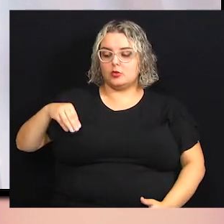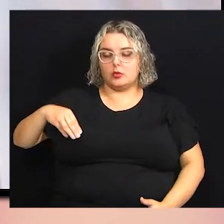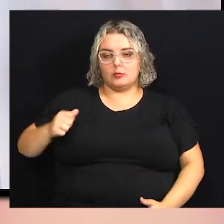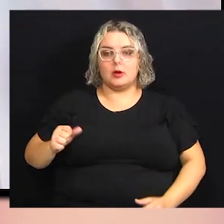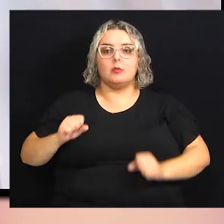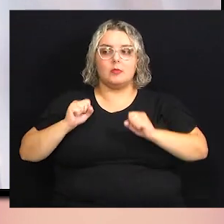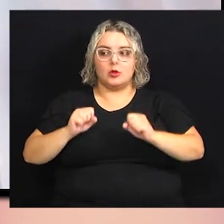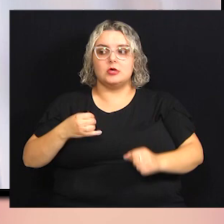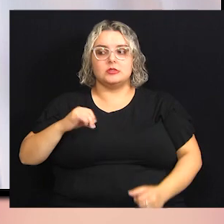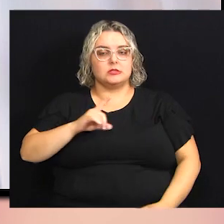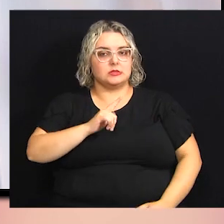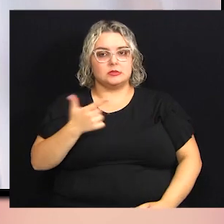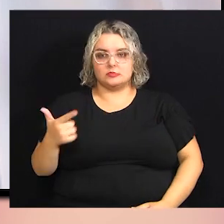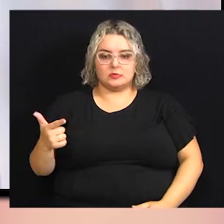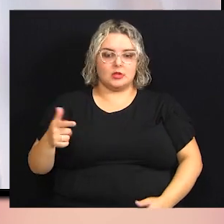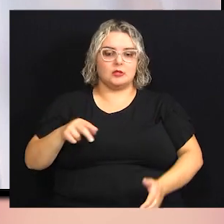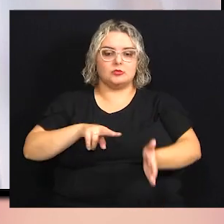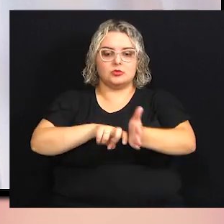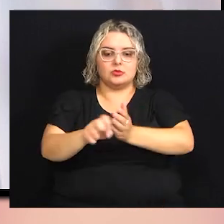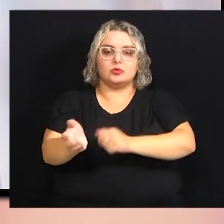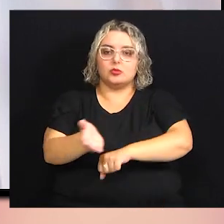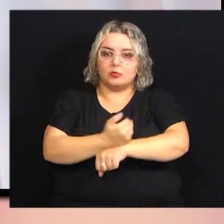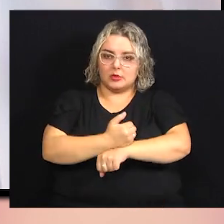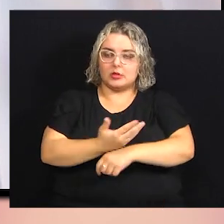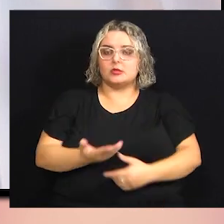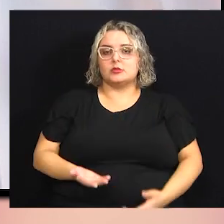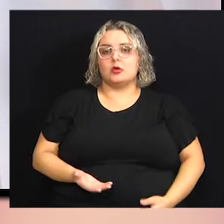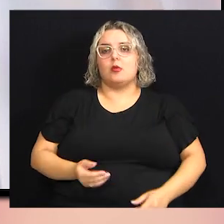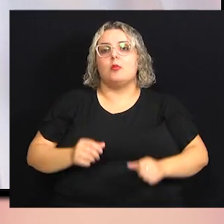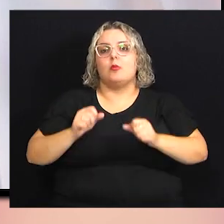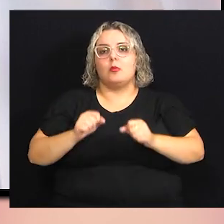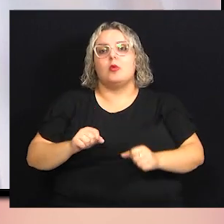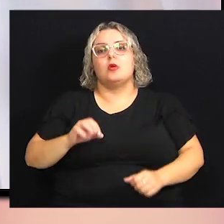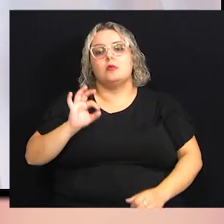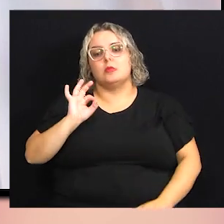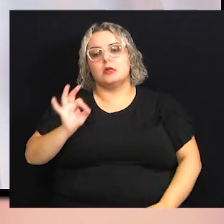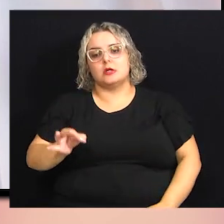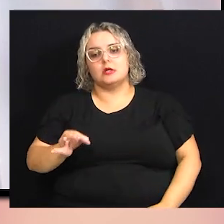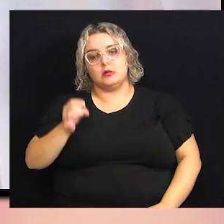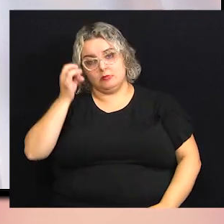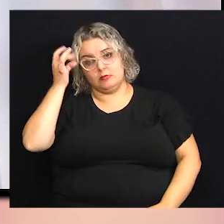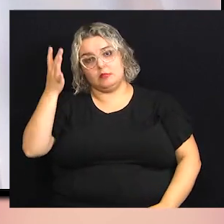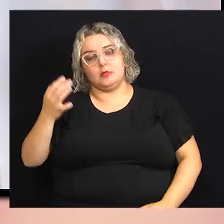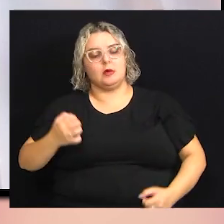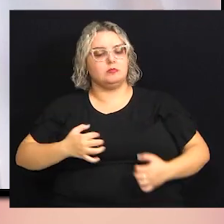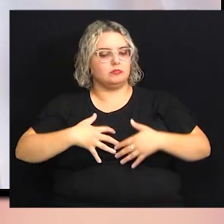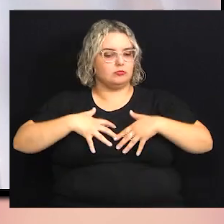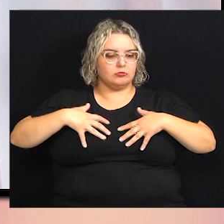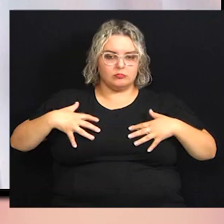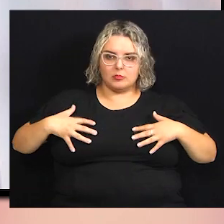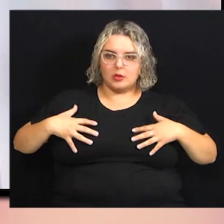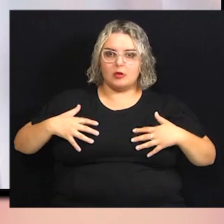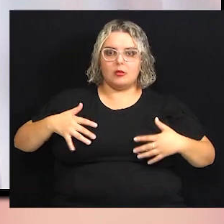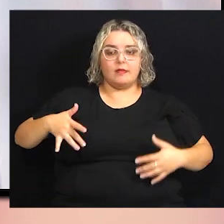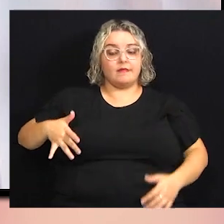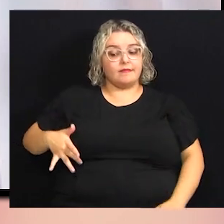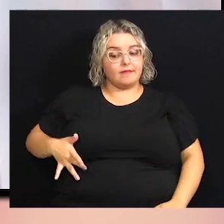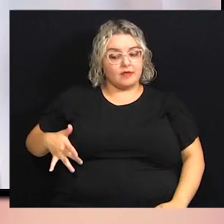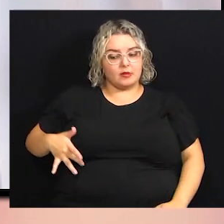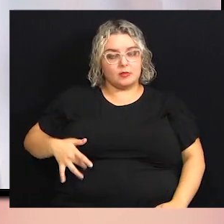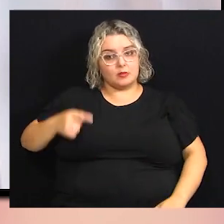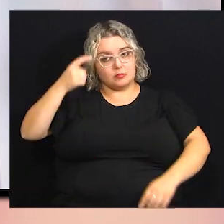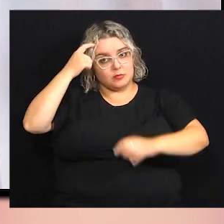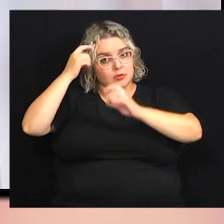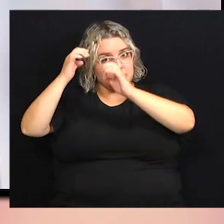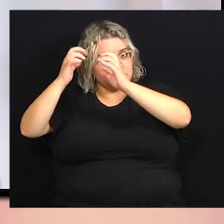pode ir, se você não faz o diagnóstico no início, ele pode ir com uma certa facilidade para pulmão, para fígado,